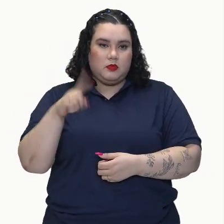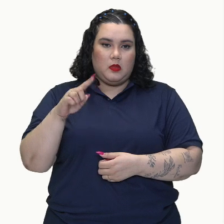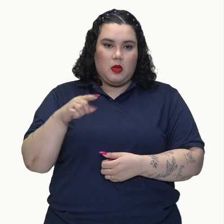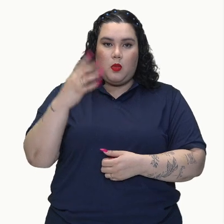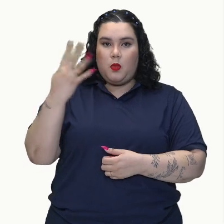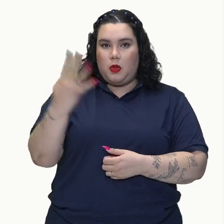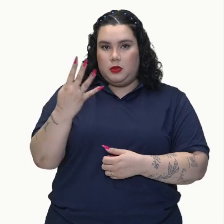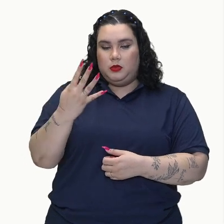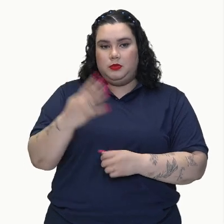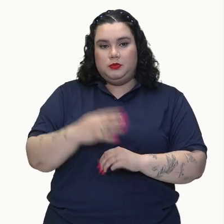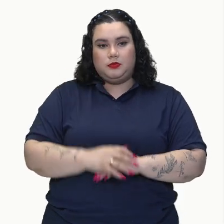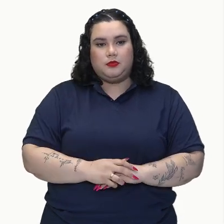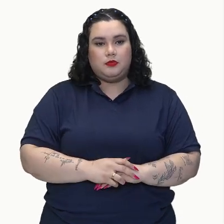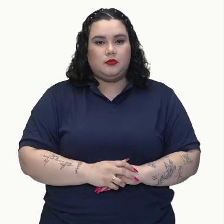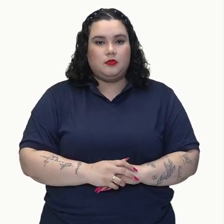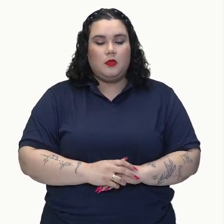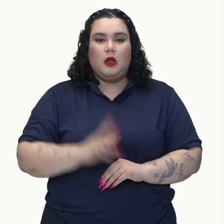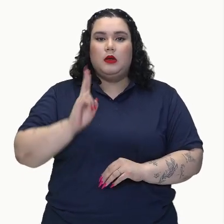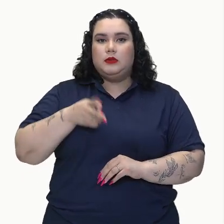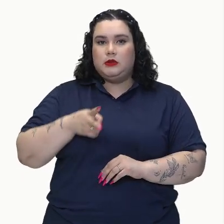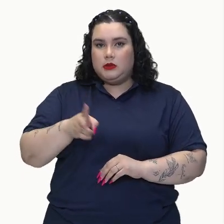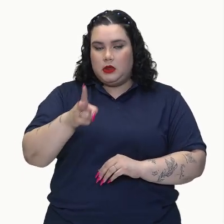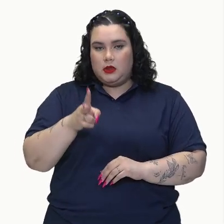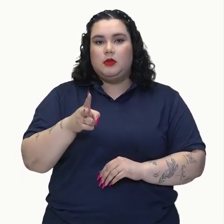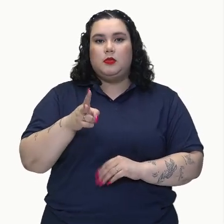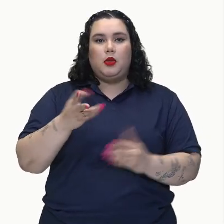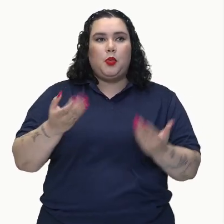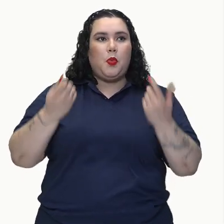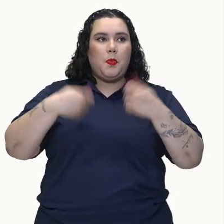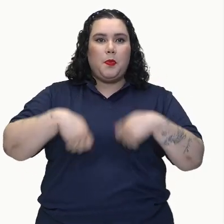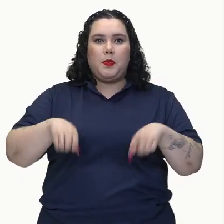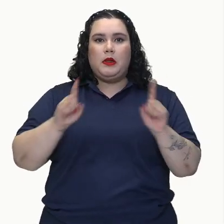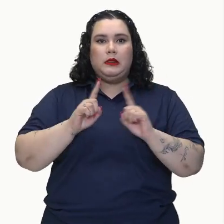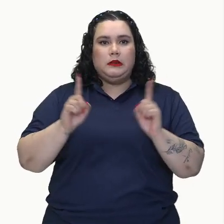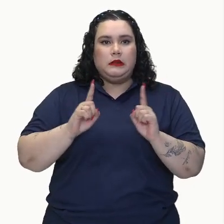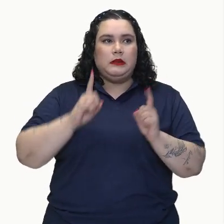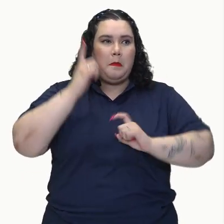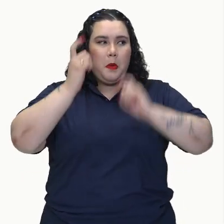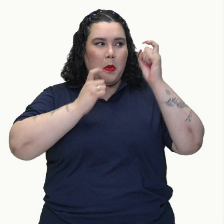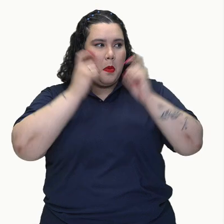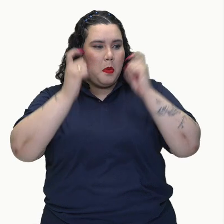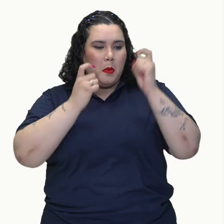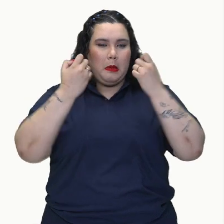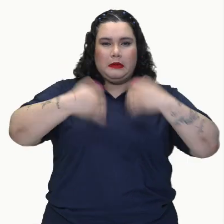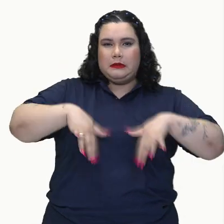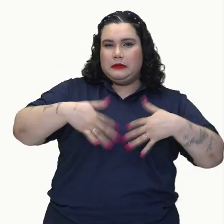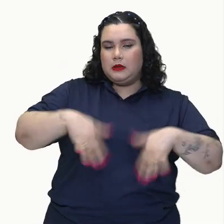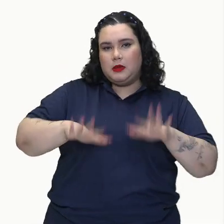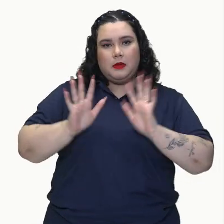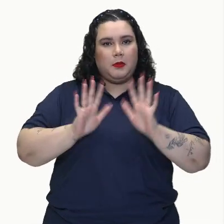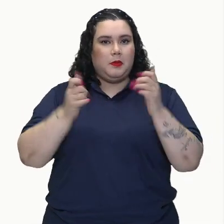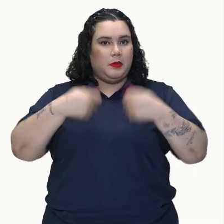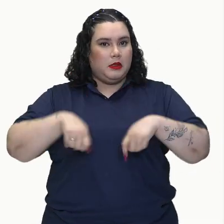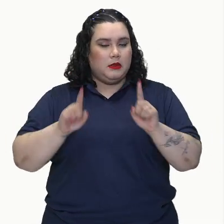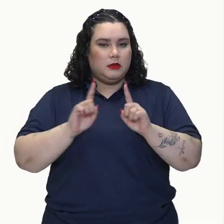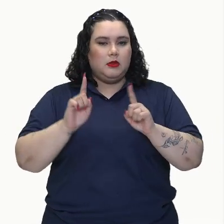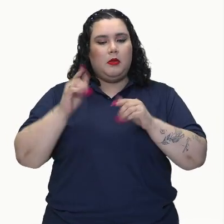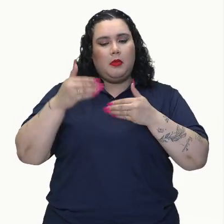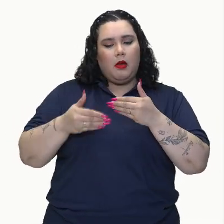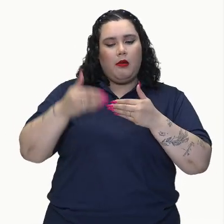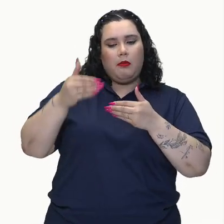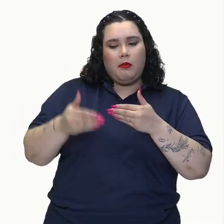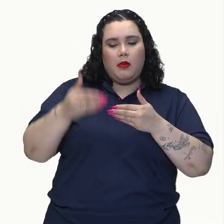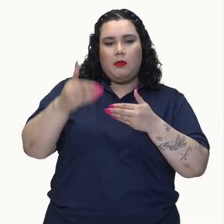o 4. Então, sempre assim, eu não preciso me desesperar. Eu vou fazendo aos